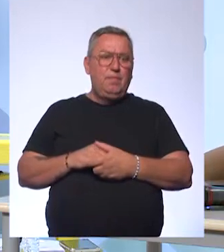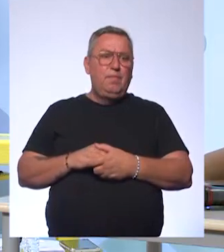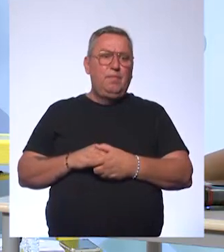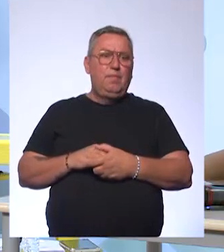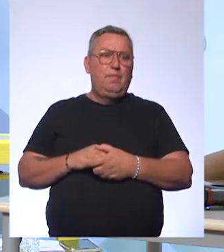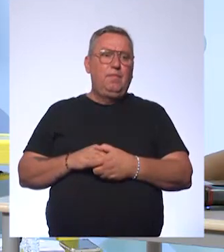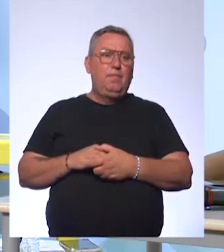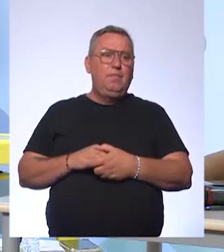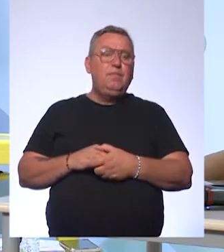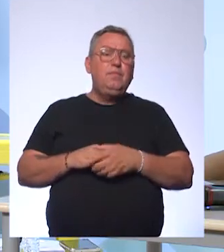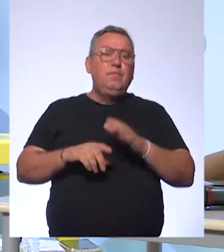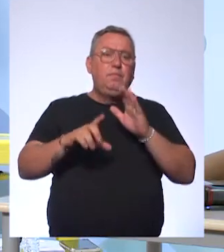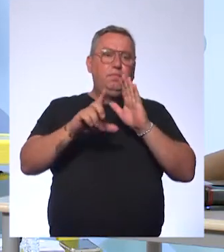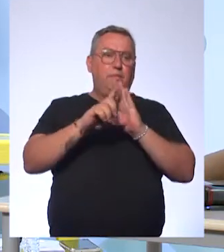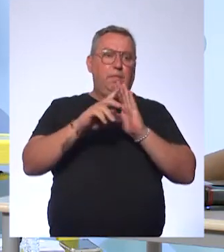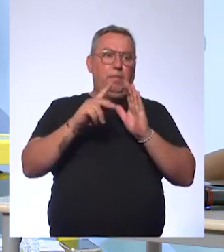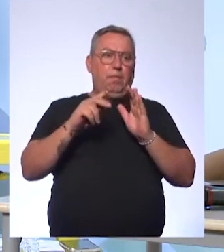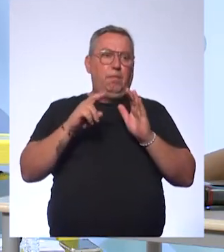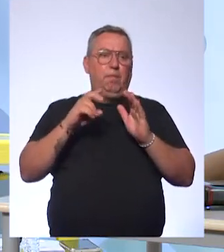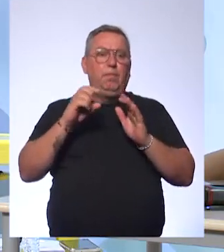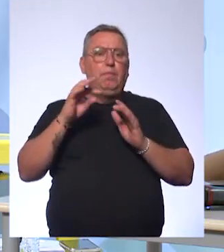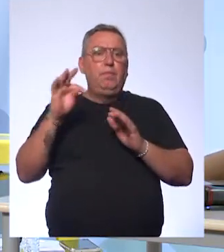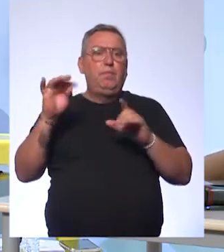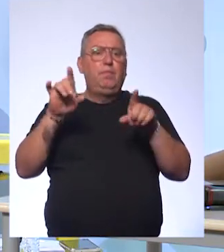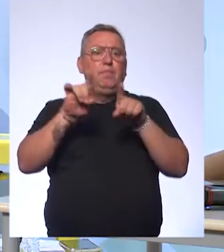Portanto, a lei de Prost,